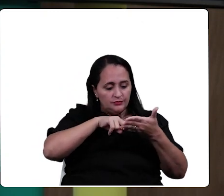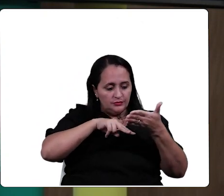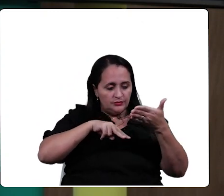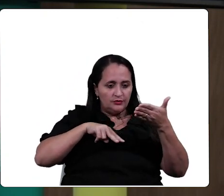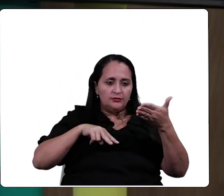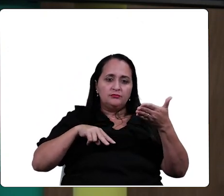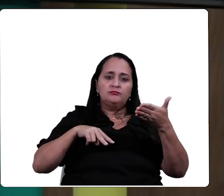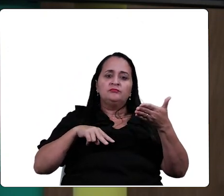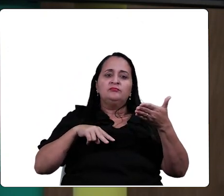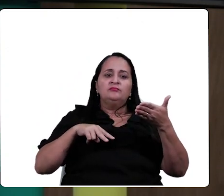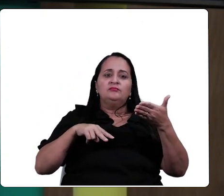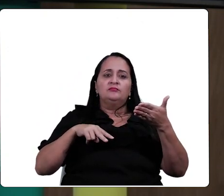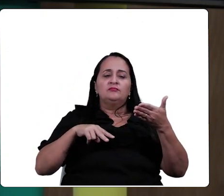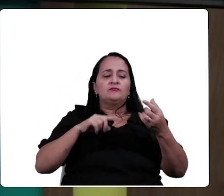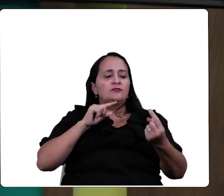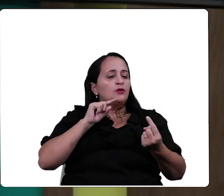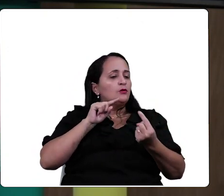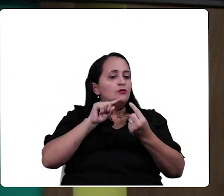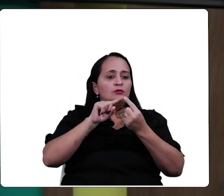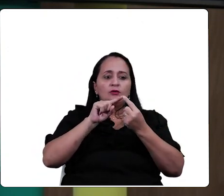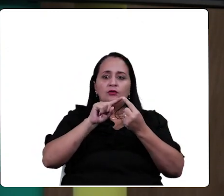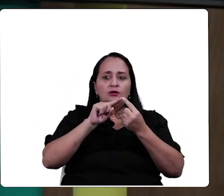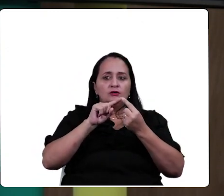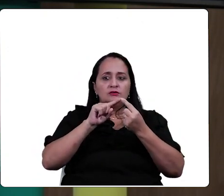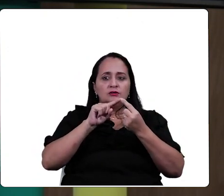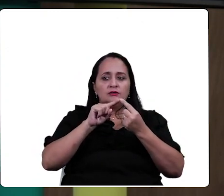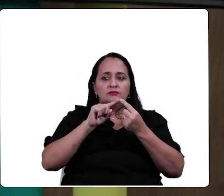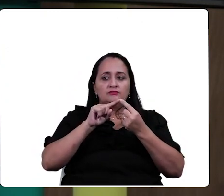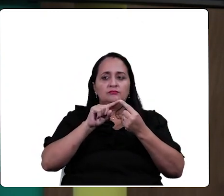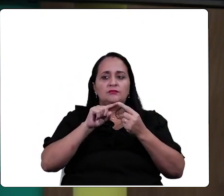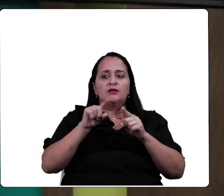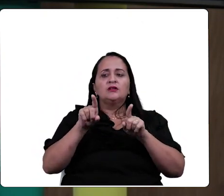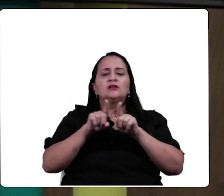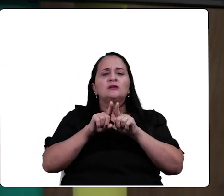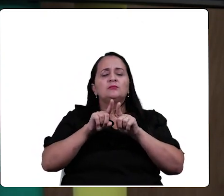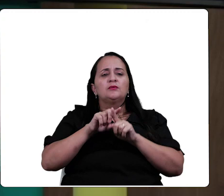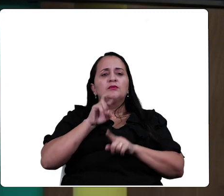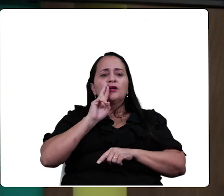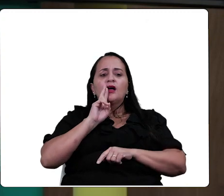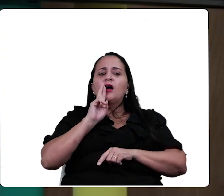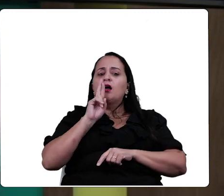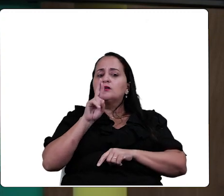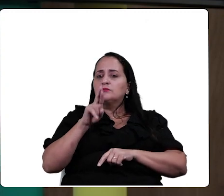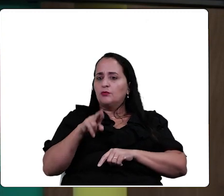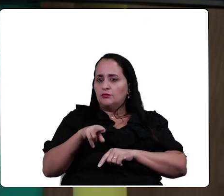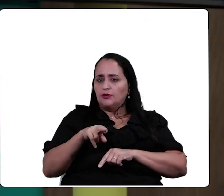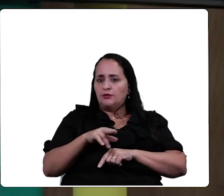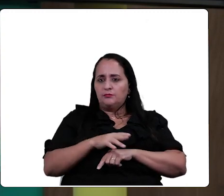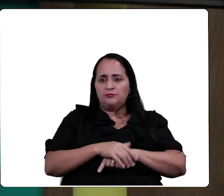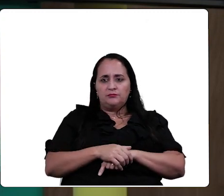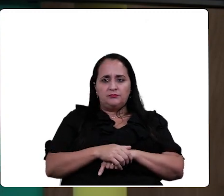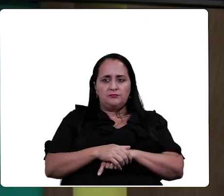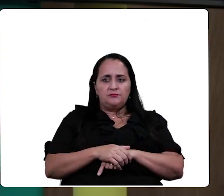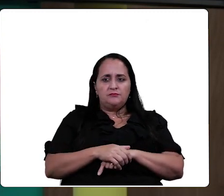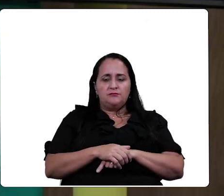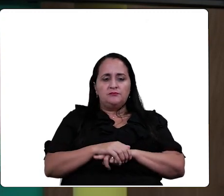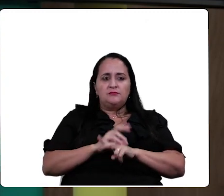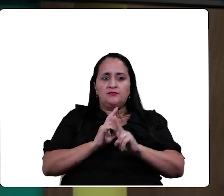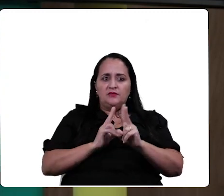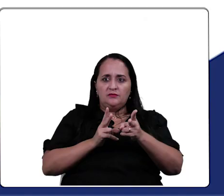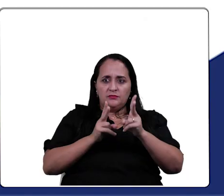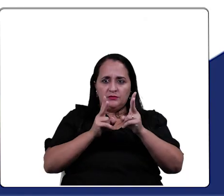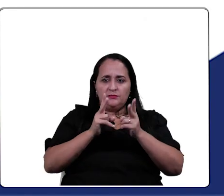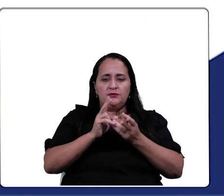texto, localizar essas pistas e responder a questão, tá? Vamos seguir o mesmo passo a